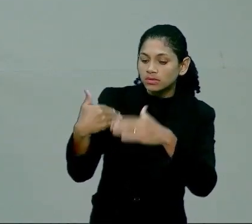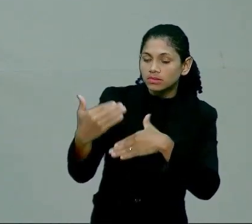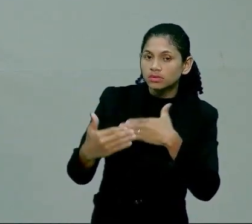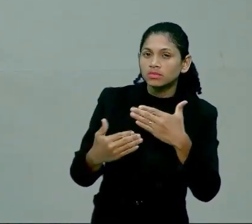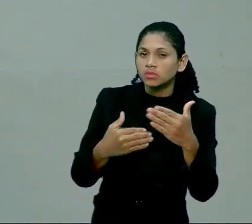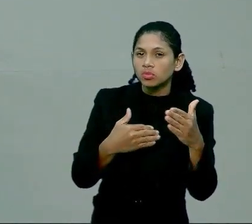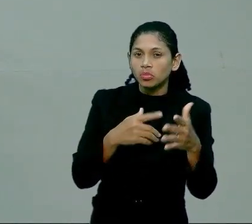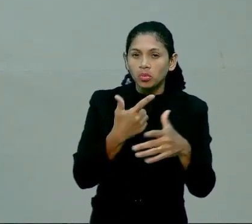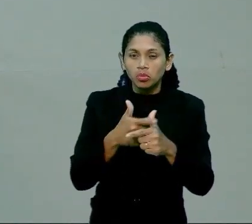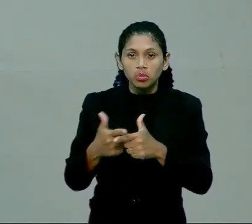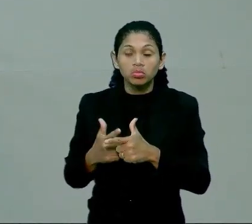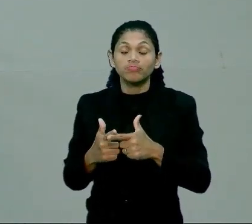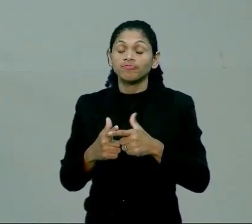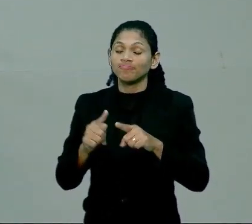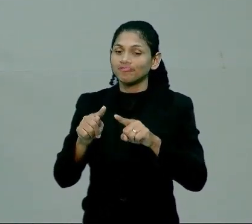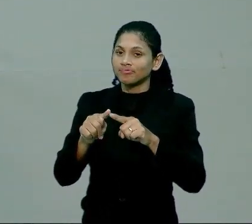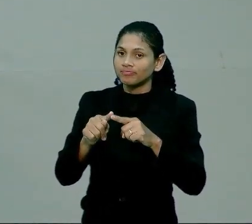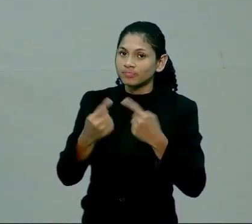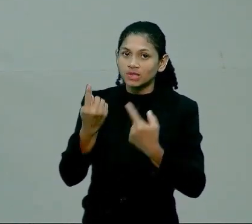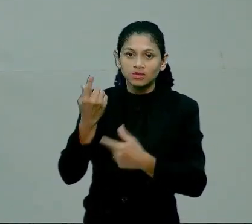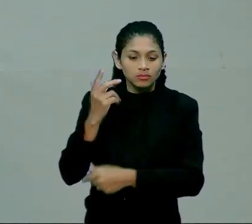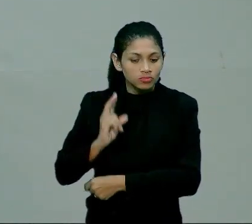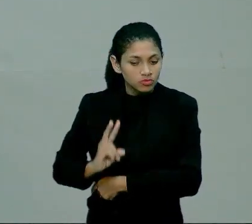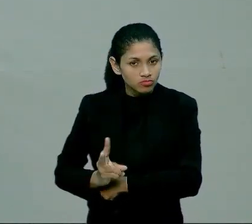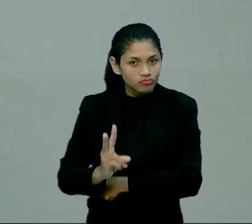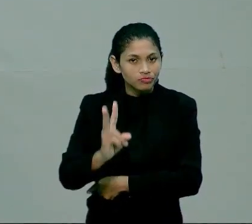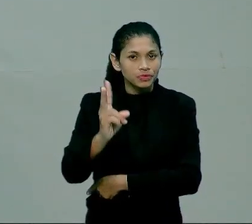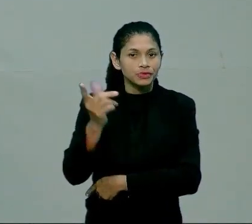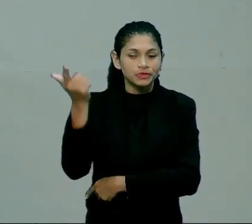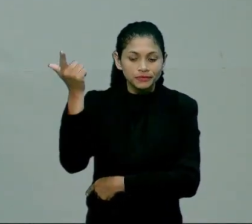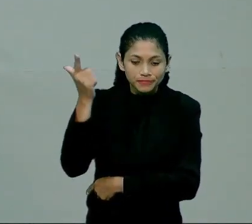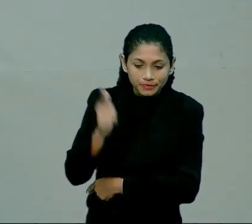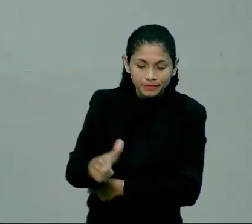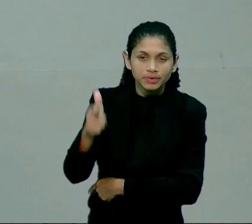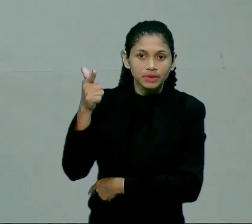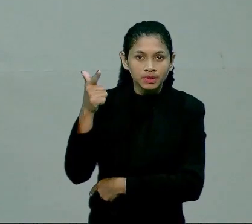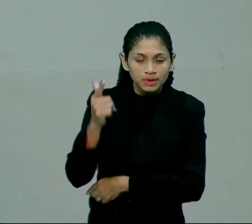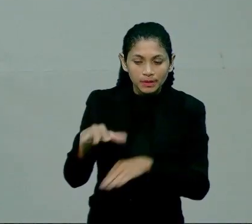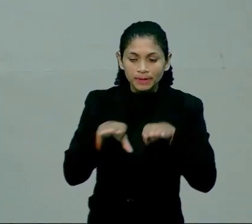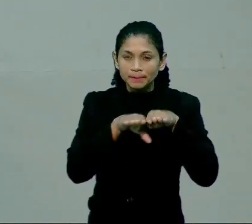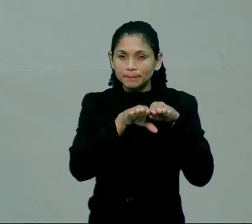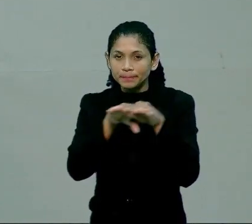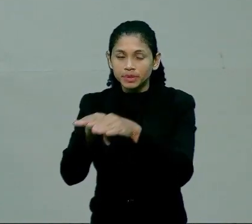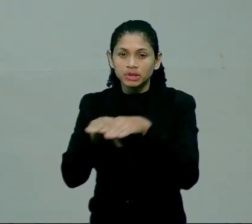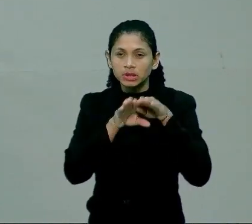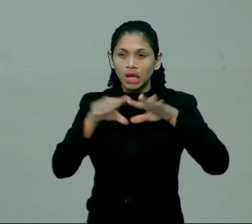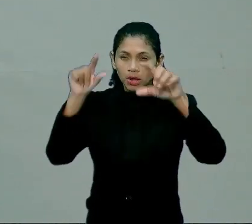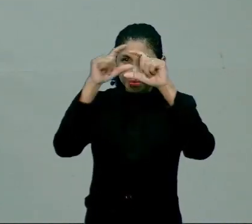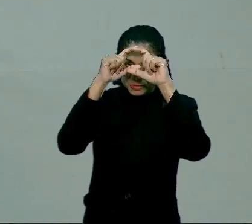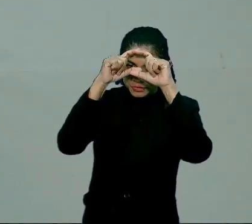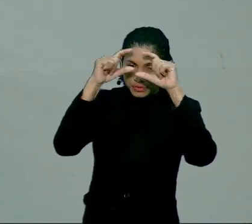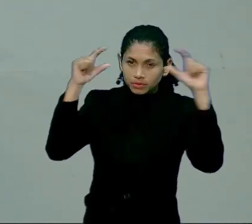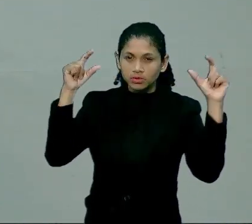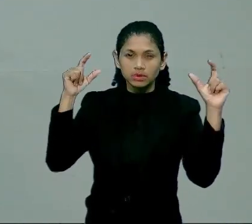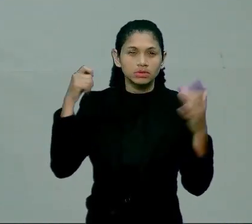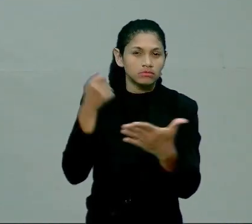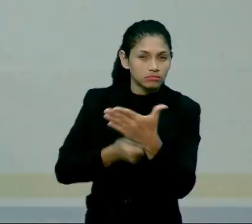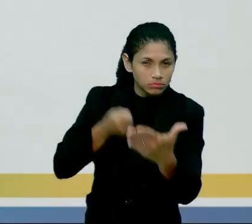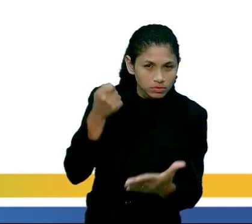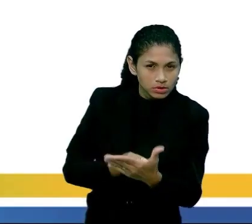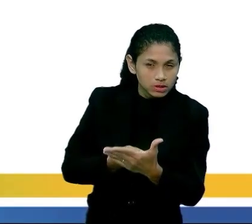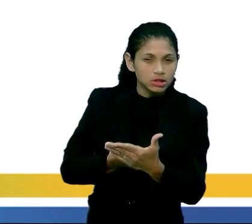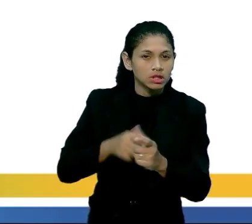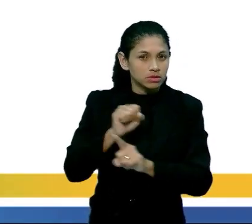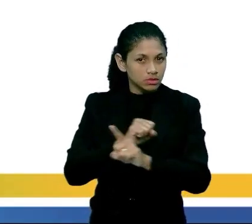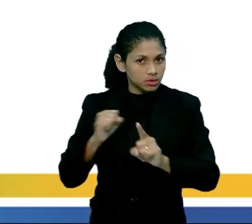ainda continua repetindo e reproduzindo padrões, estereótipos que fazem essa pressão estética,